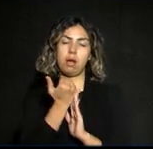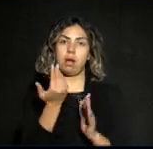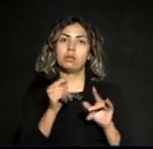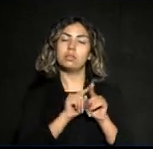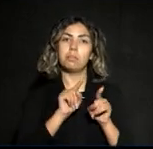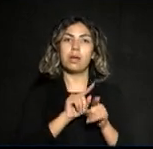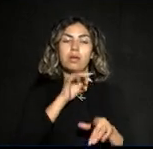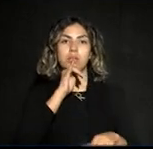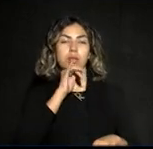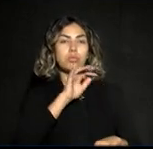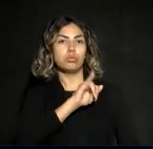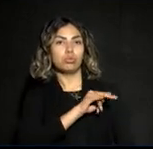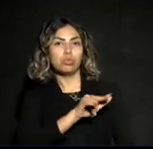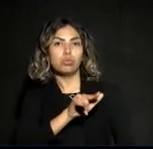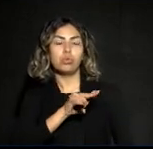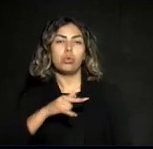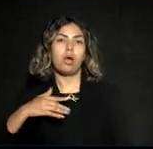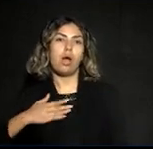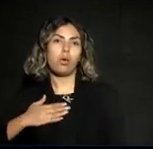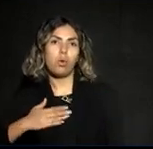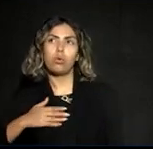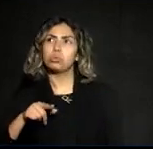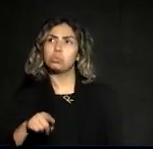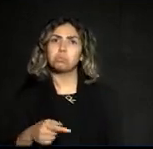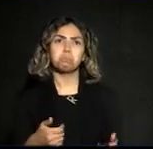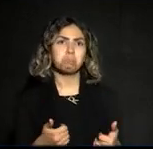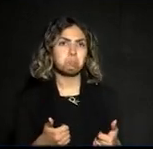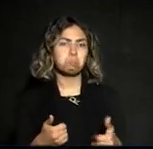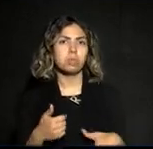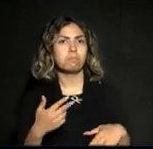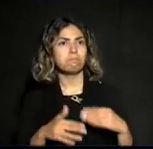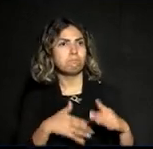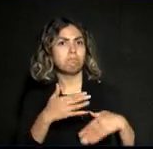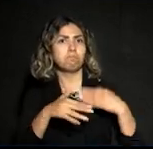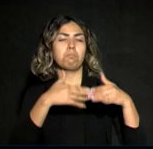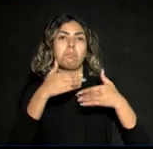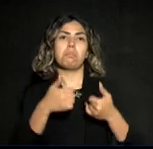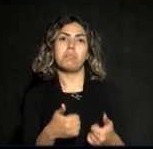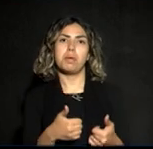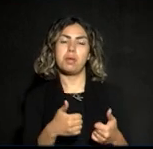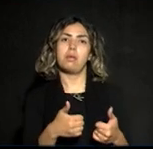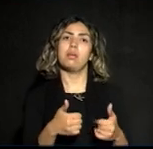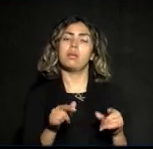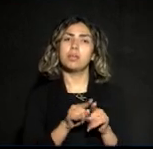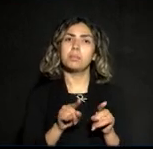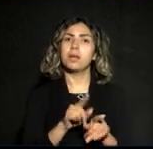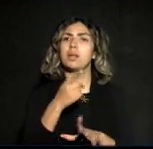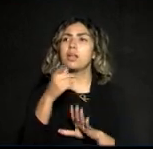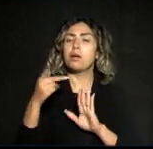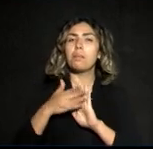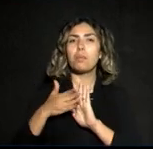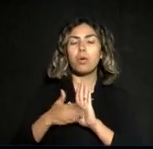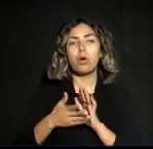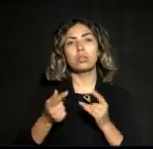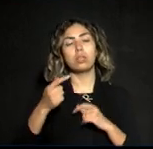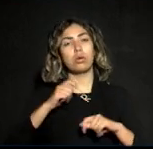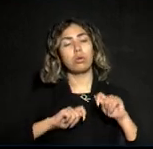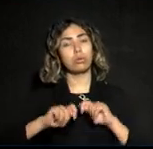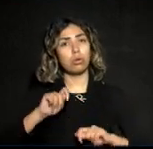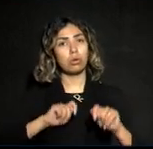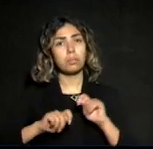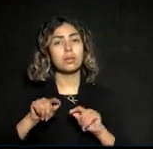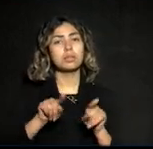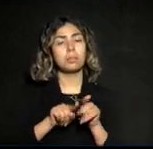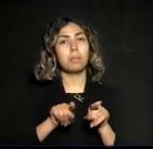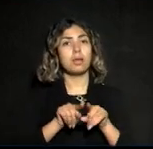em julho e agosto muito louvável pelo trilho das propostas econômicas a